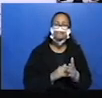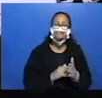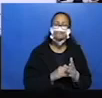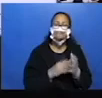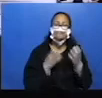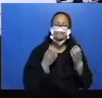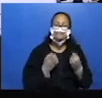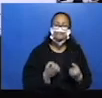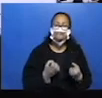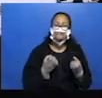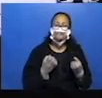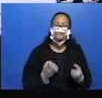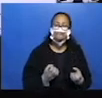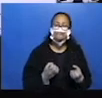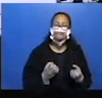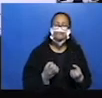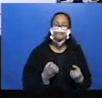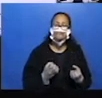pesado,